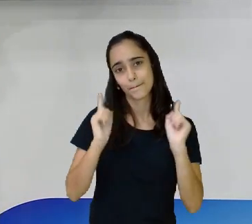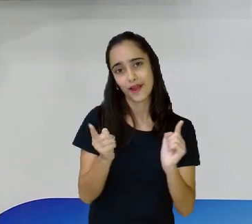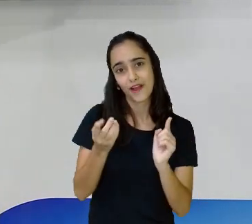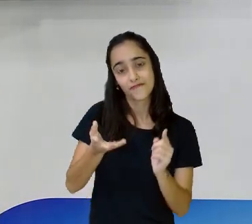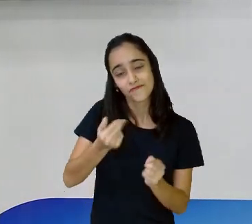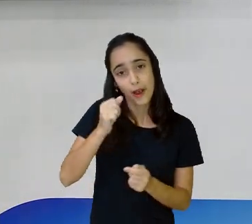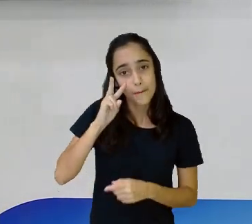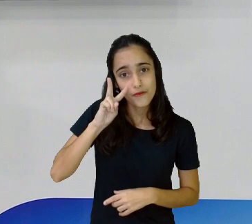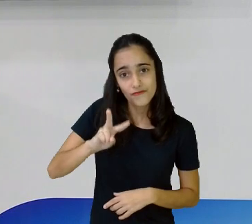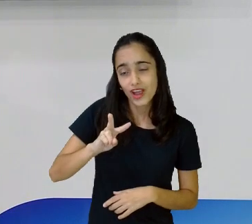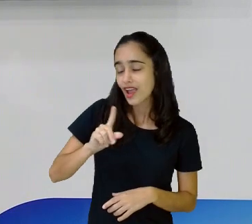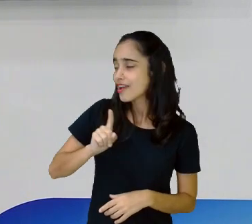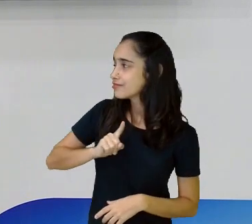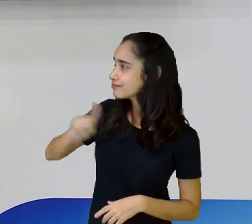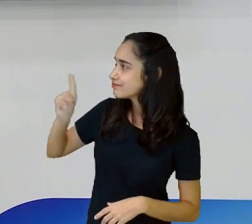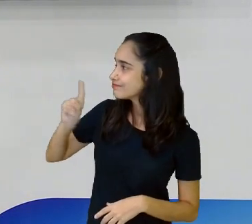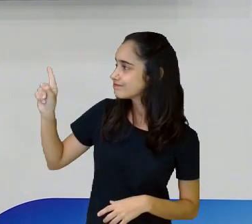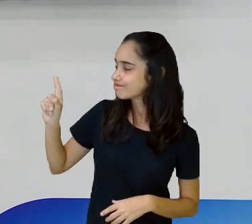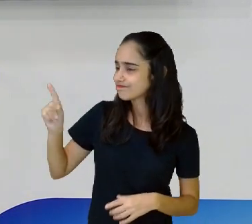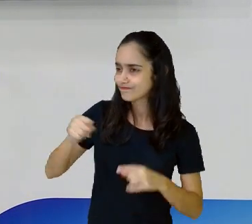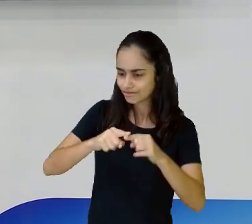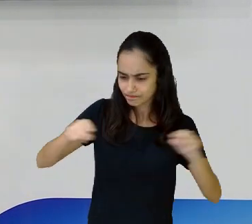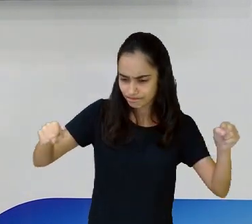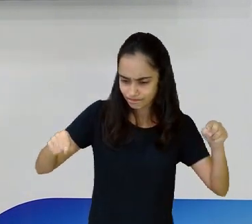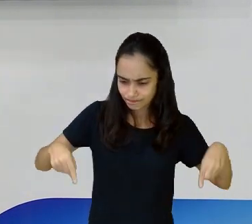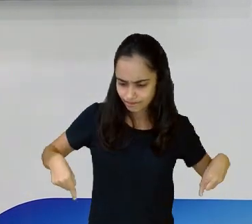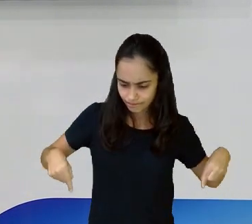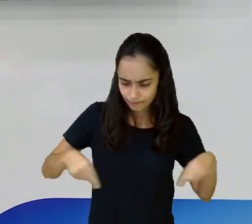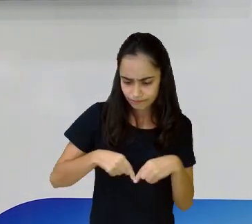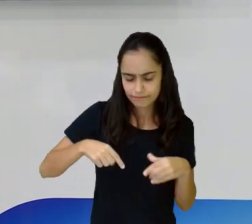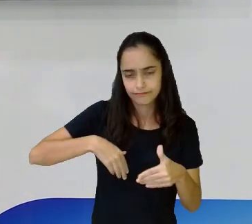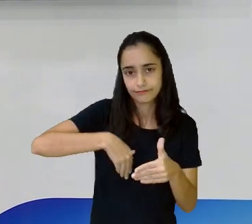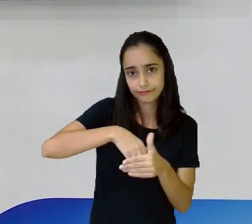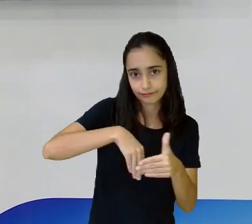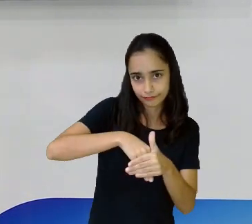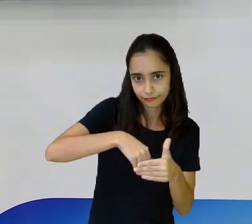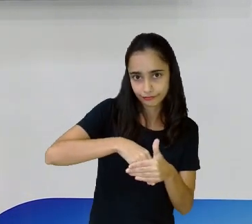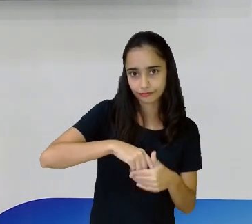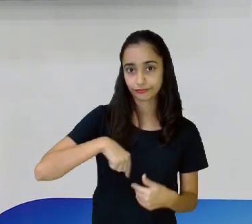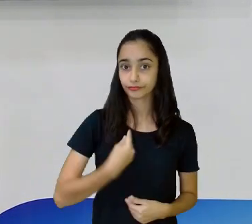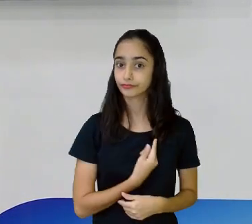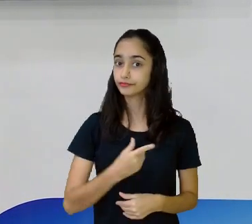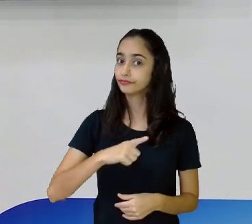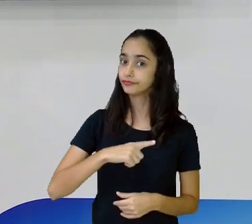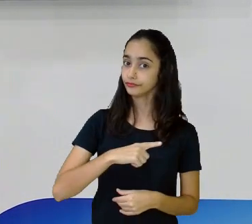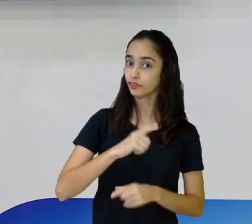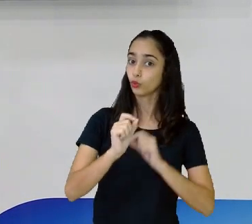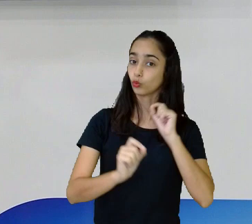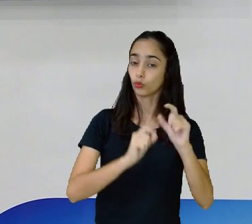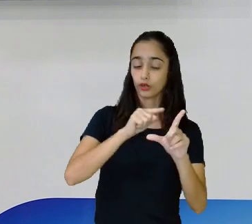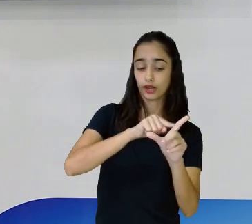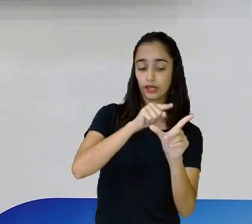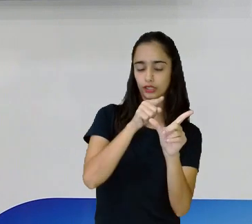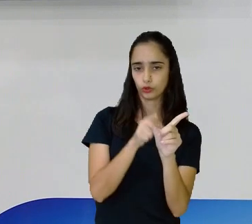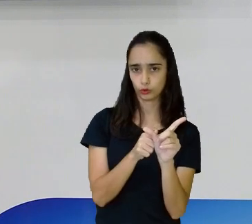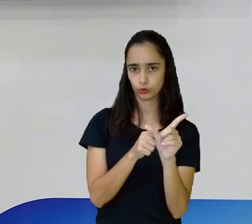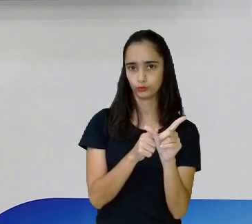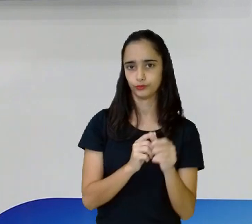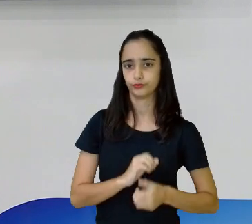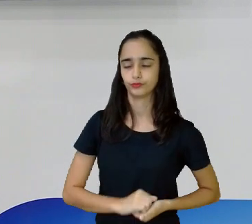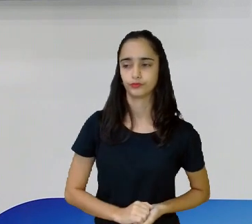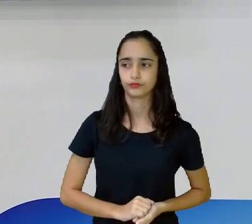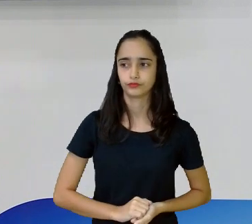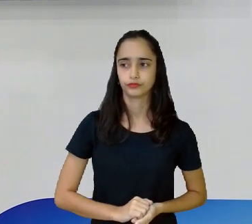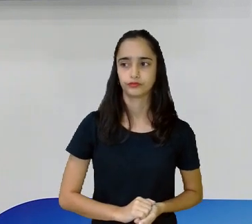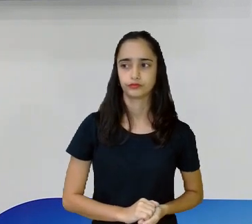referência esse campo de futebol, ó. Eu tenho um ângulo,